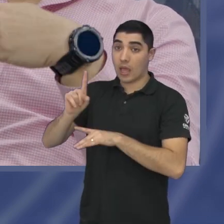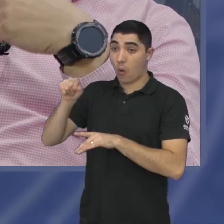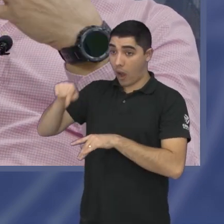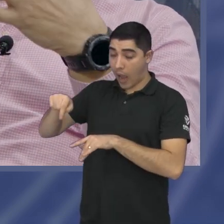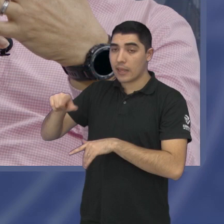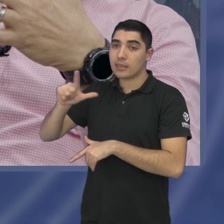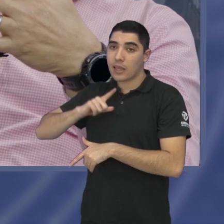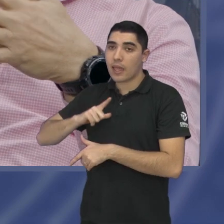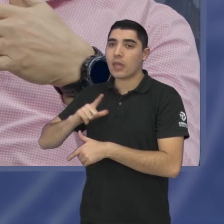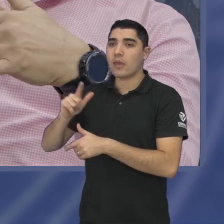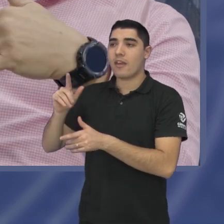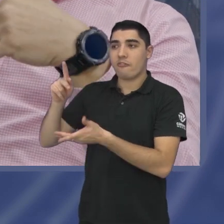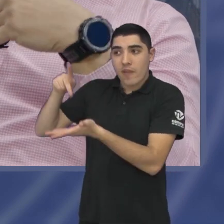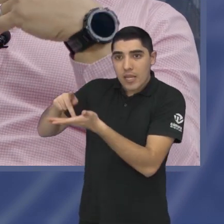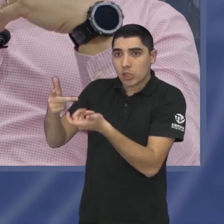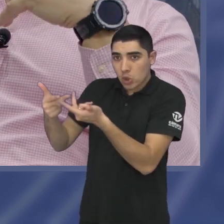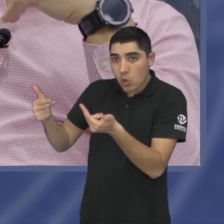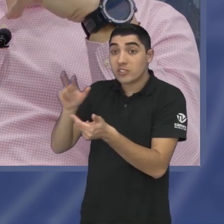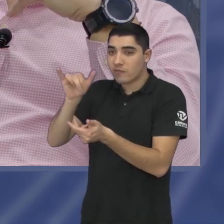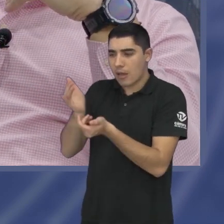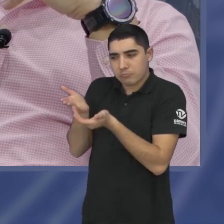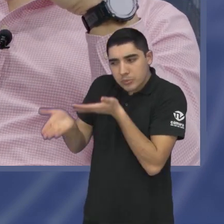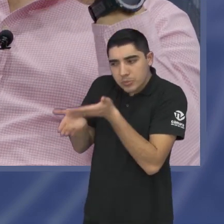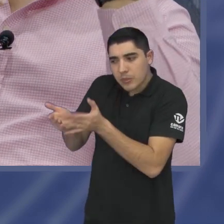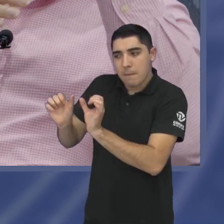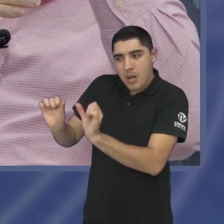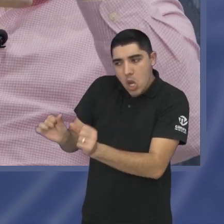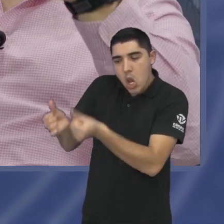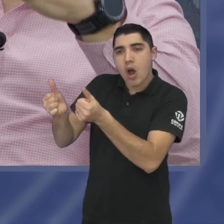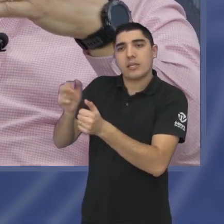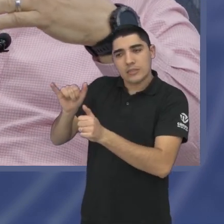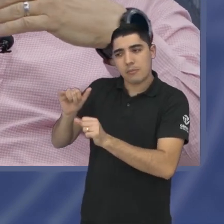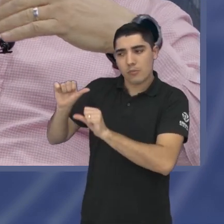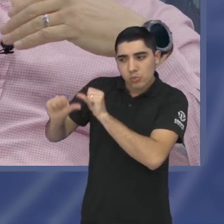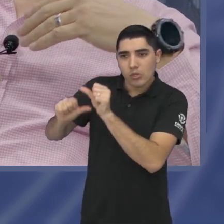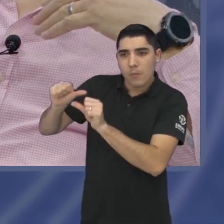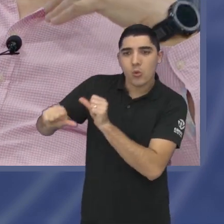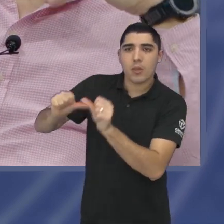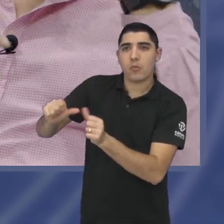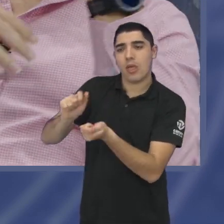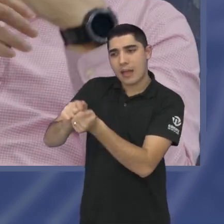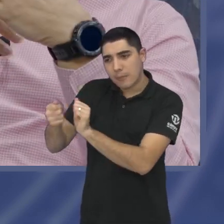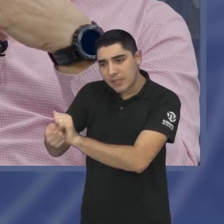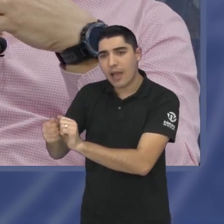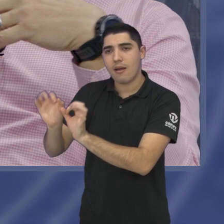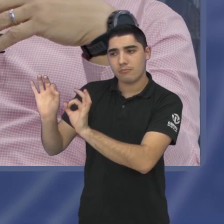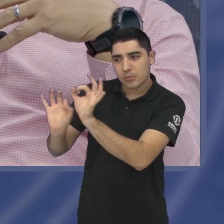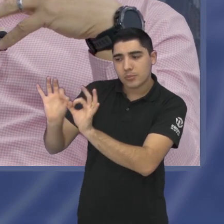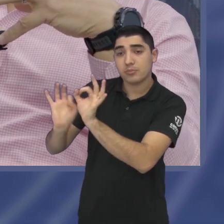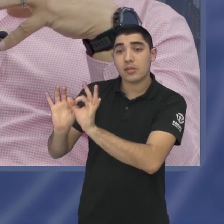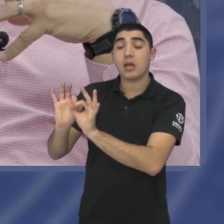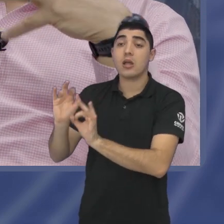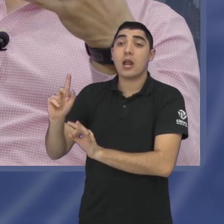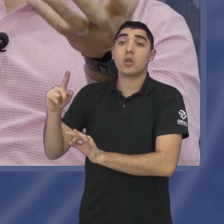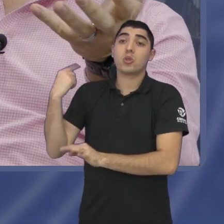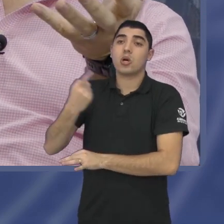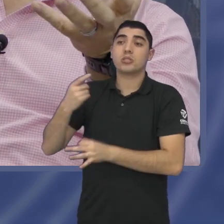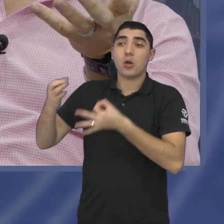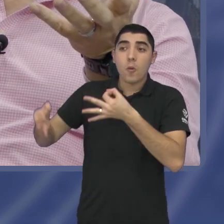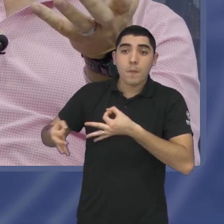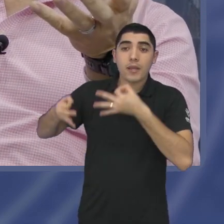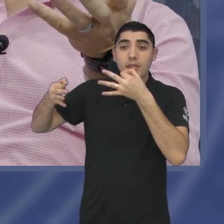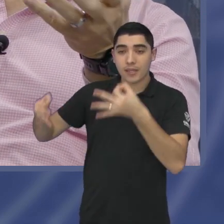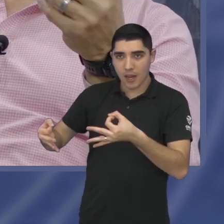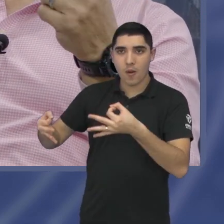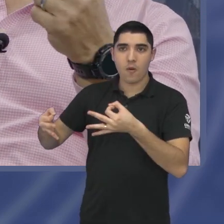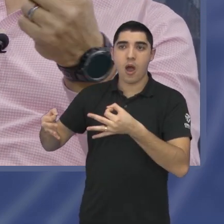sendo melhoradas, elas vão sendo construídas e reconstruídas e readequadas conforme a nossa percepção